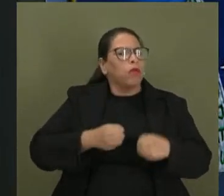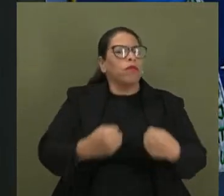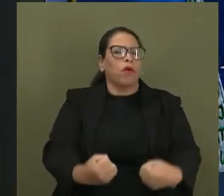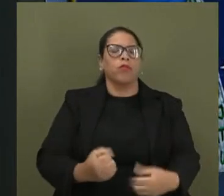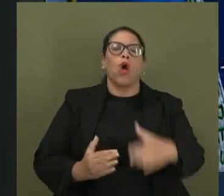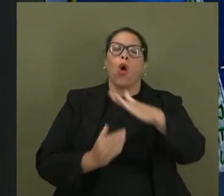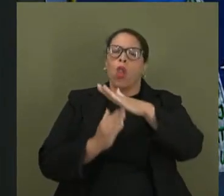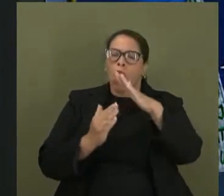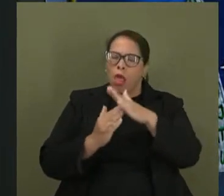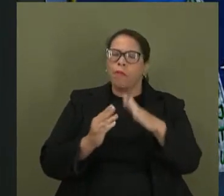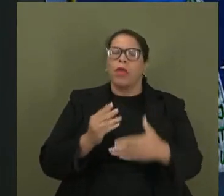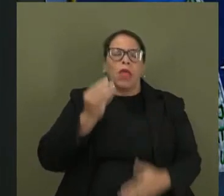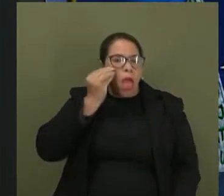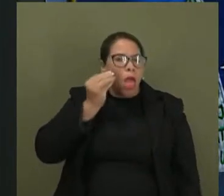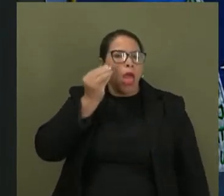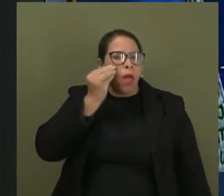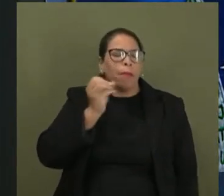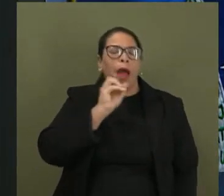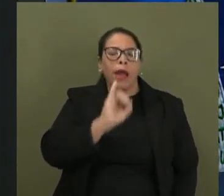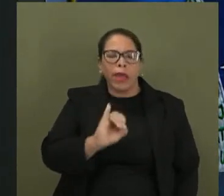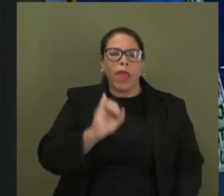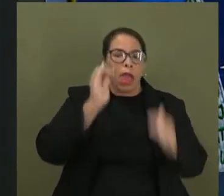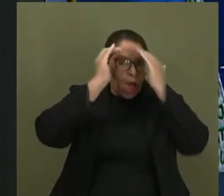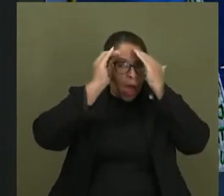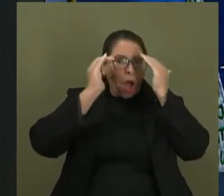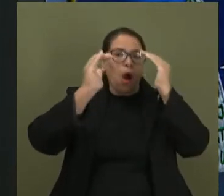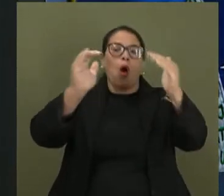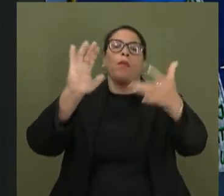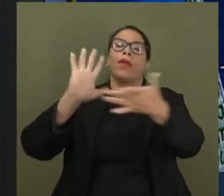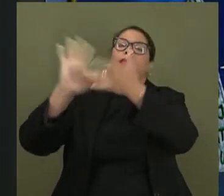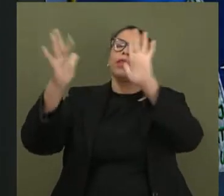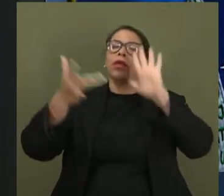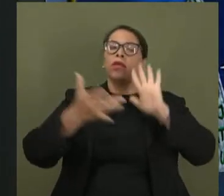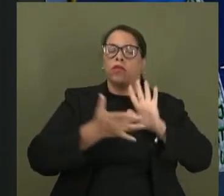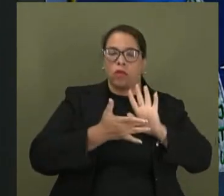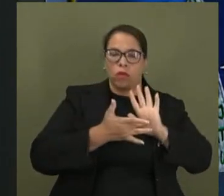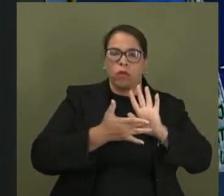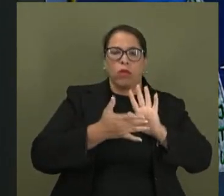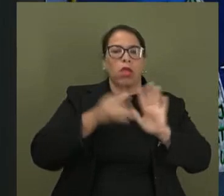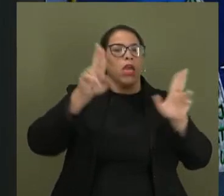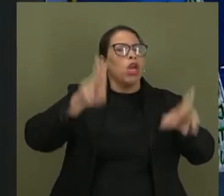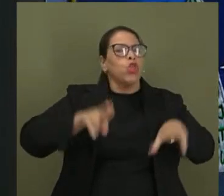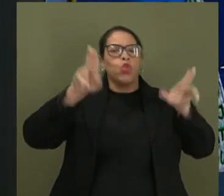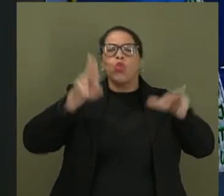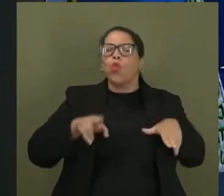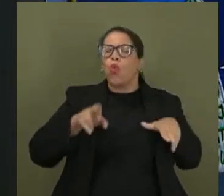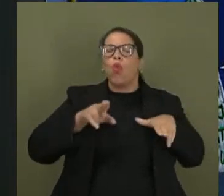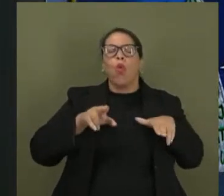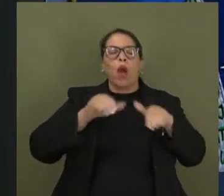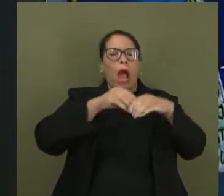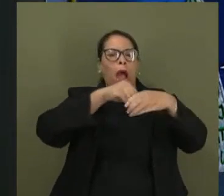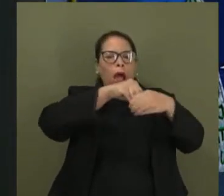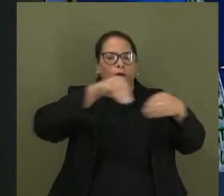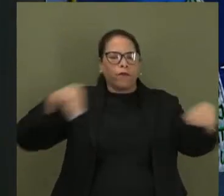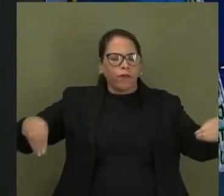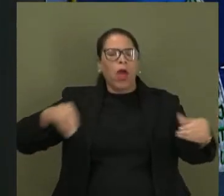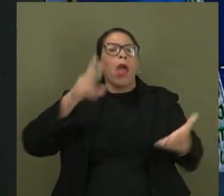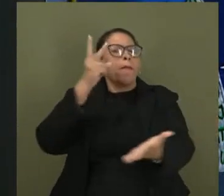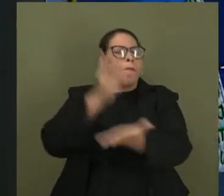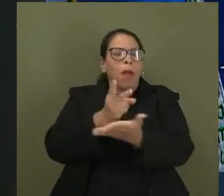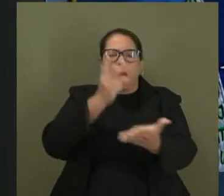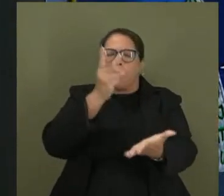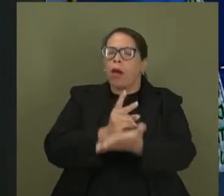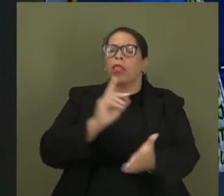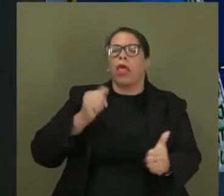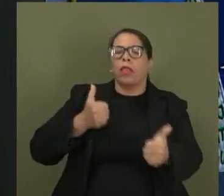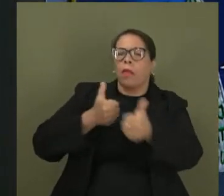limite das minhas forças, para seguir os passos de Jesus, que nunca se afastou da verdade e permanece até